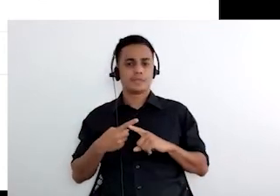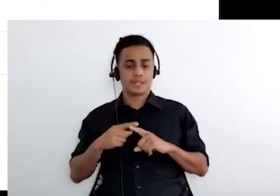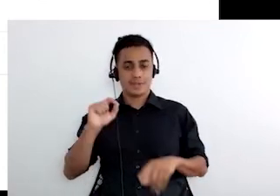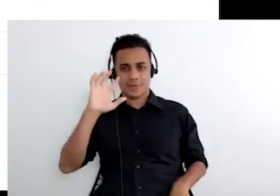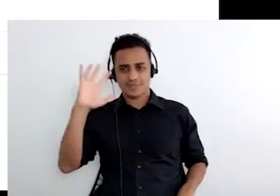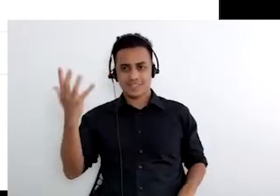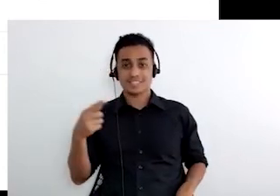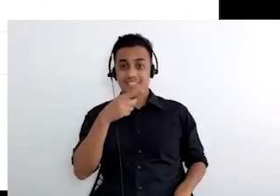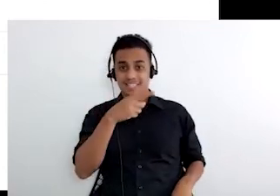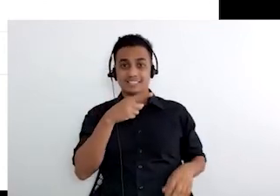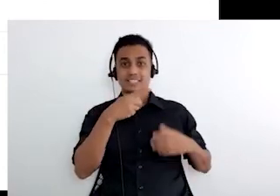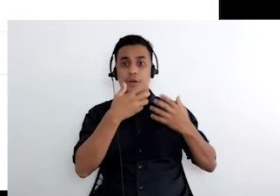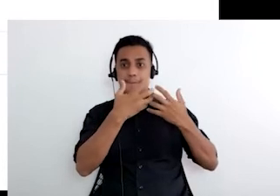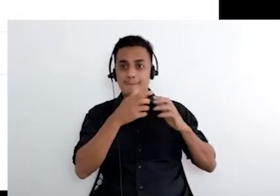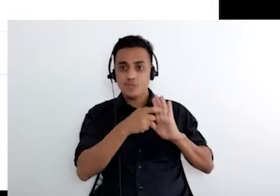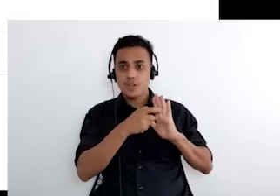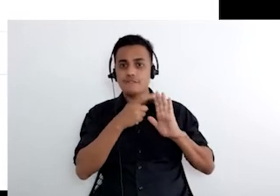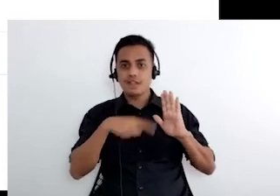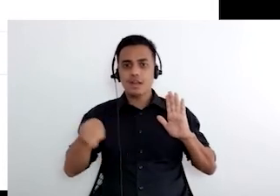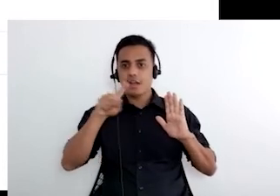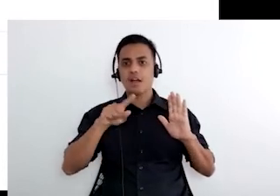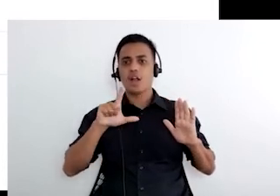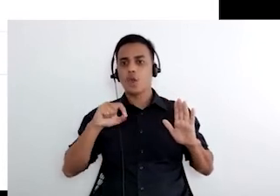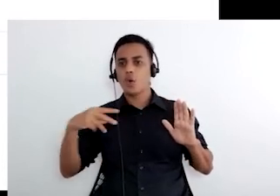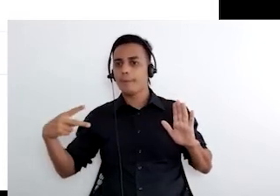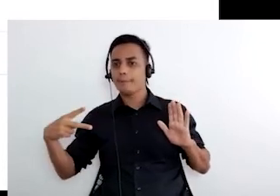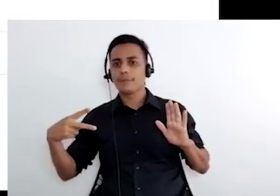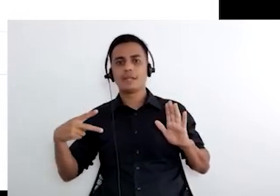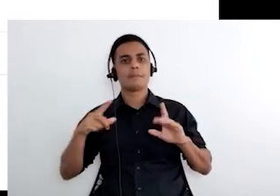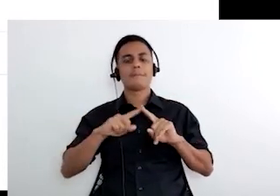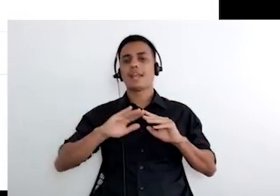num loop e nunca teve oportunidade de partir para o próximo loop.